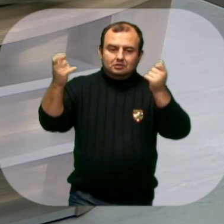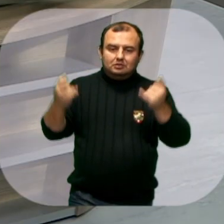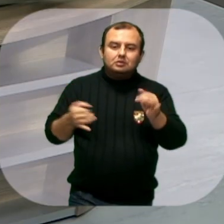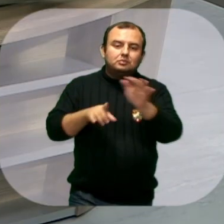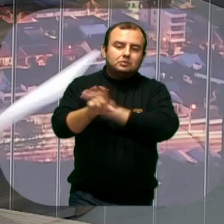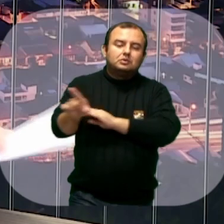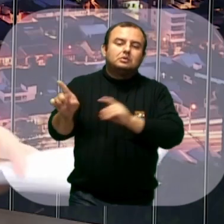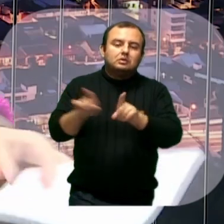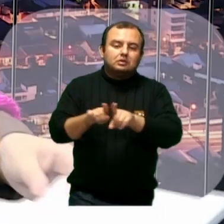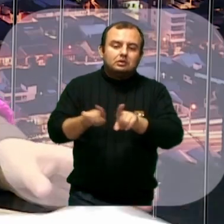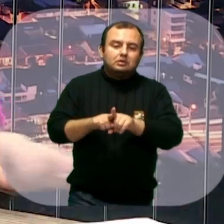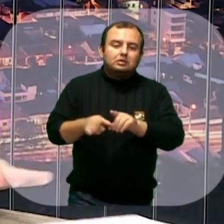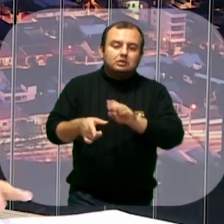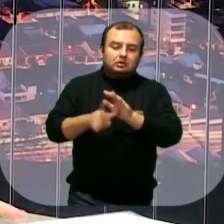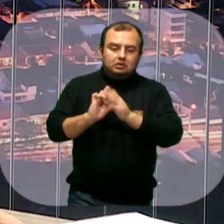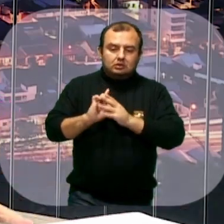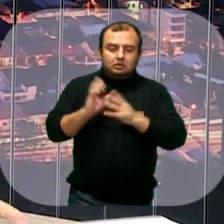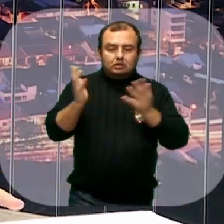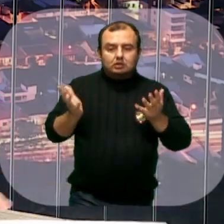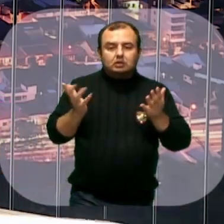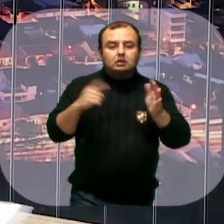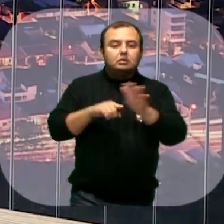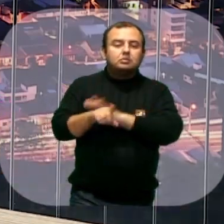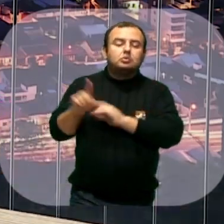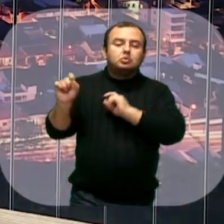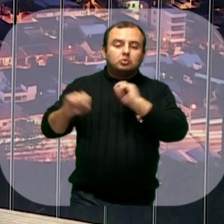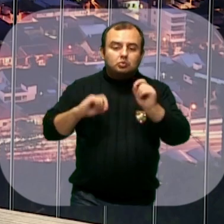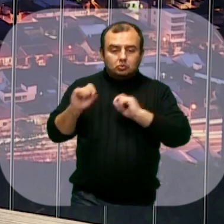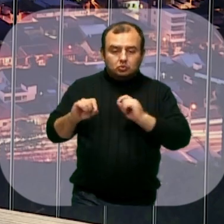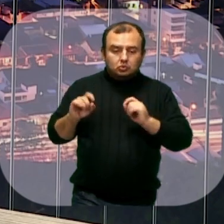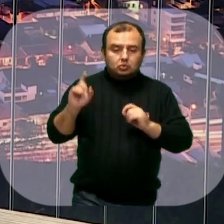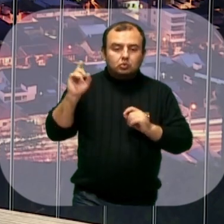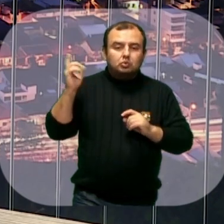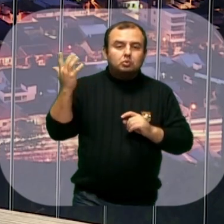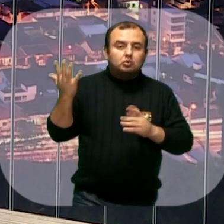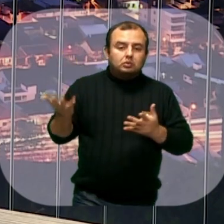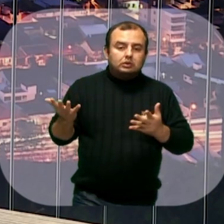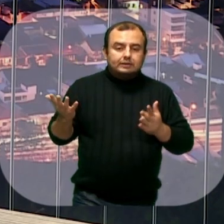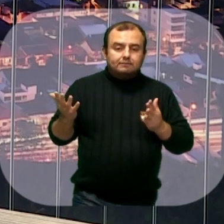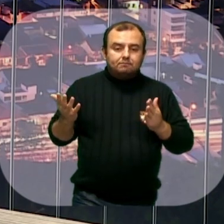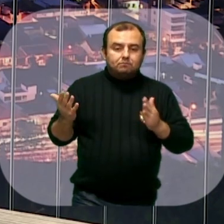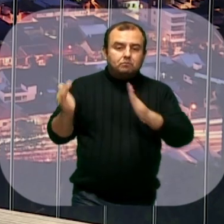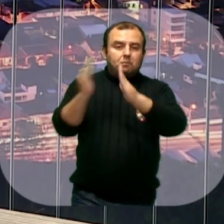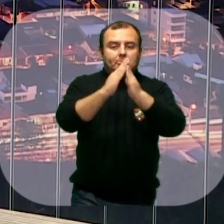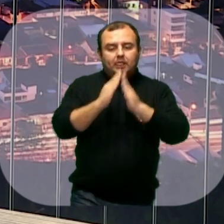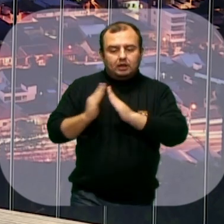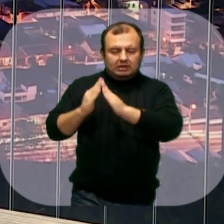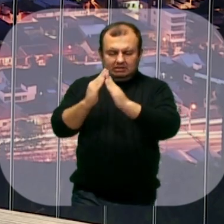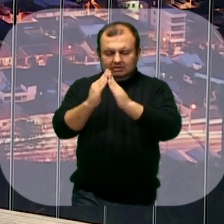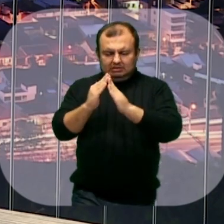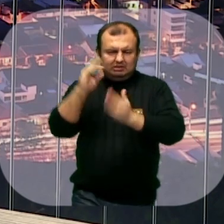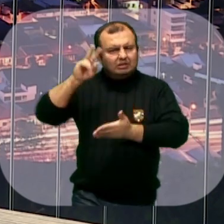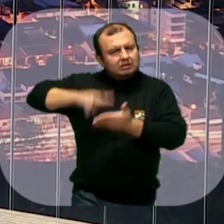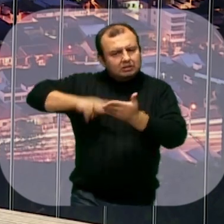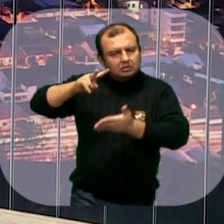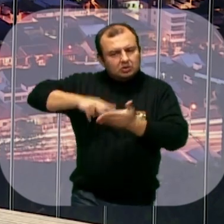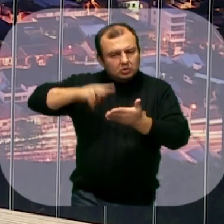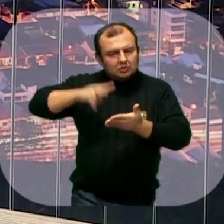perguntar sobre isso. Só que antes disso, eu quero te perguntar dessas casinhas de leitura,